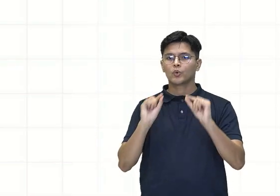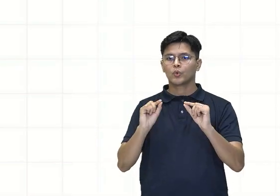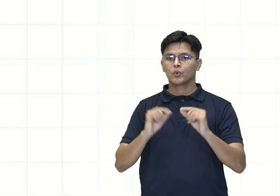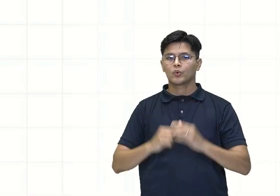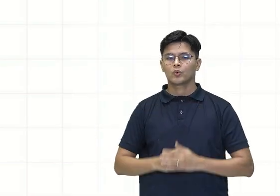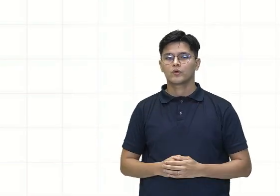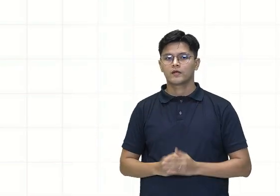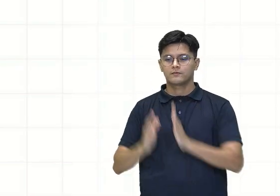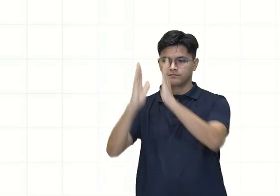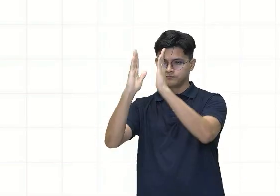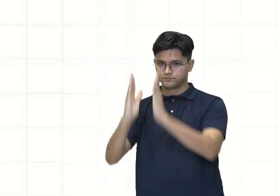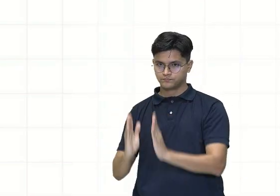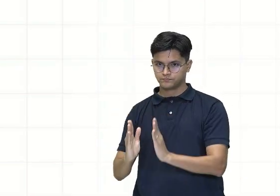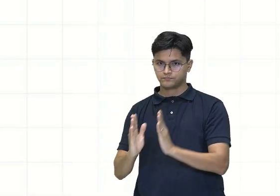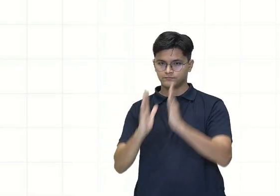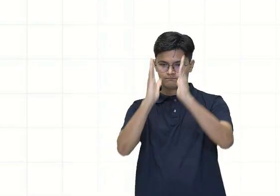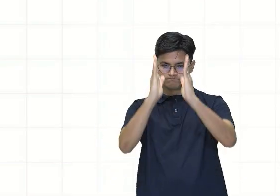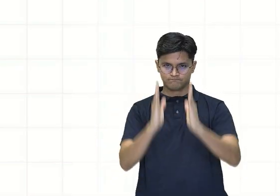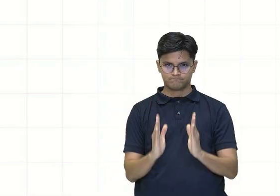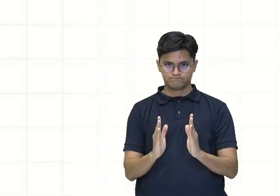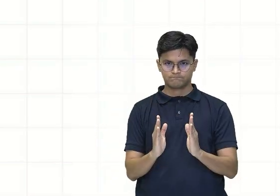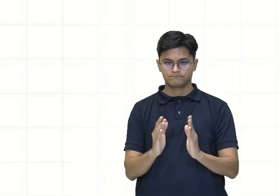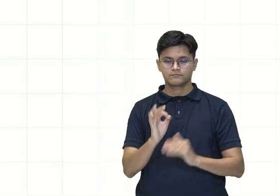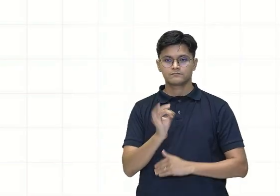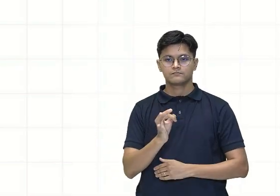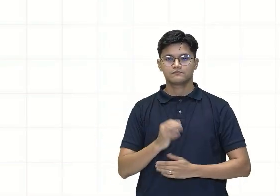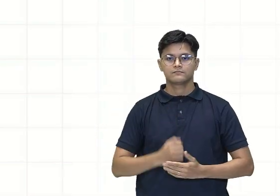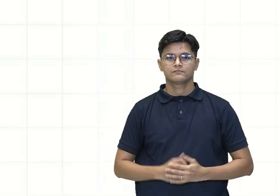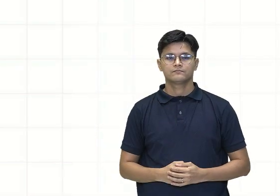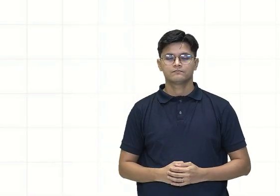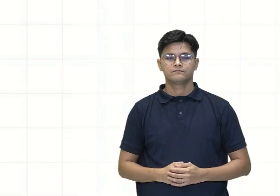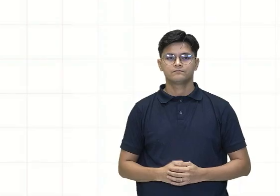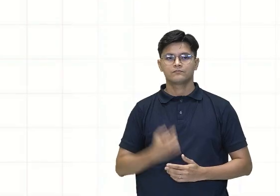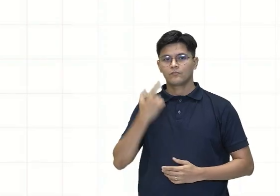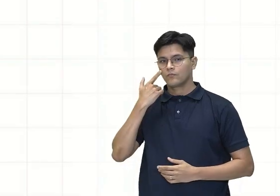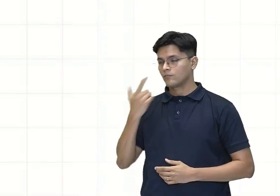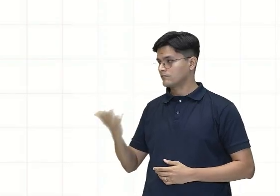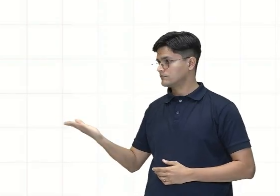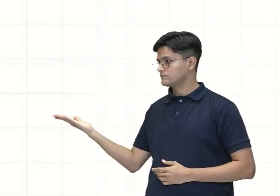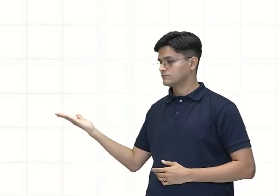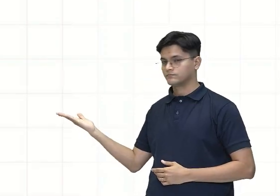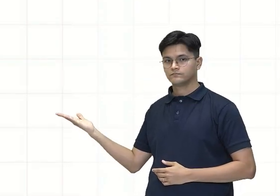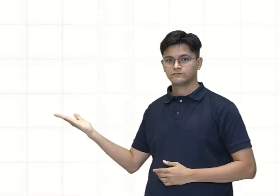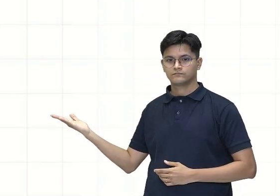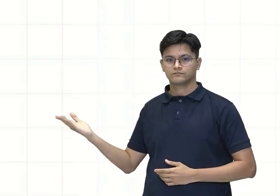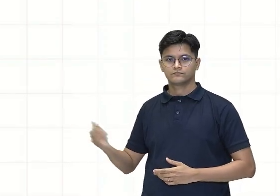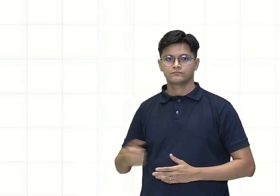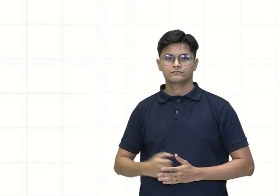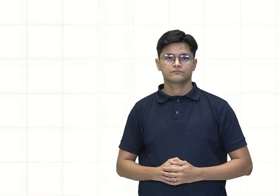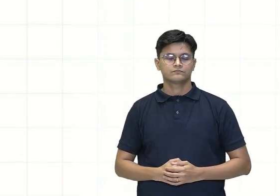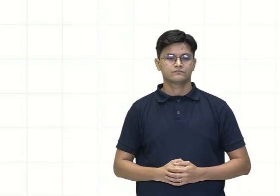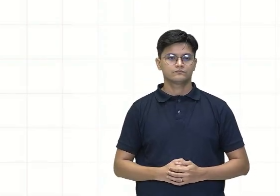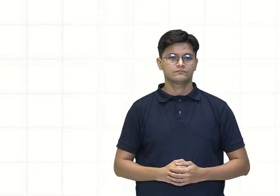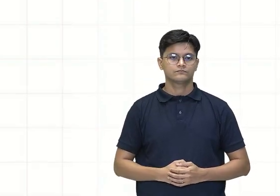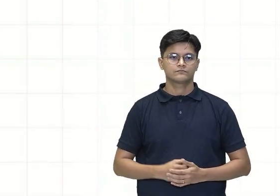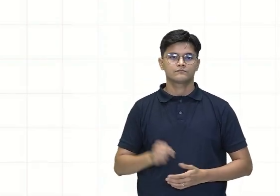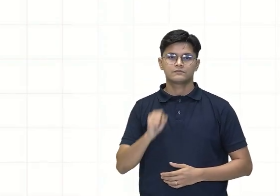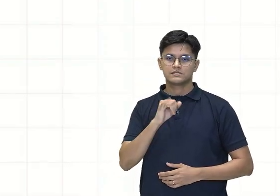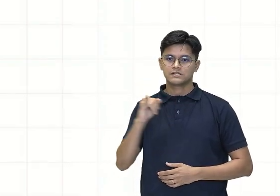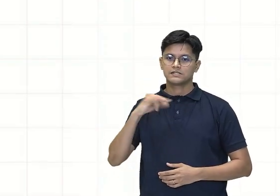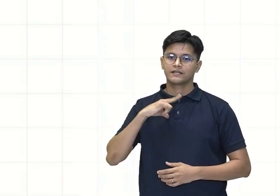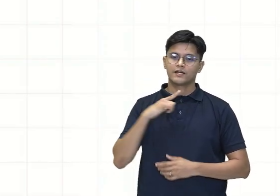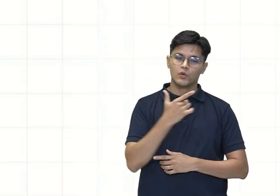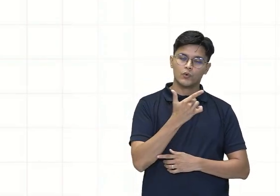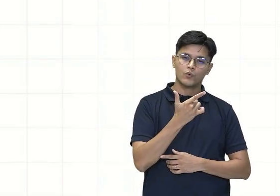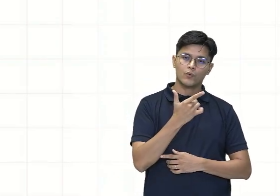que eu estou multiplicando, tá? Que aqui no caso é o meu 3. Se eu tivesse mais um outro número,